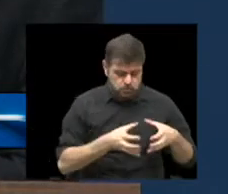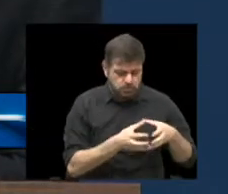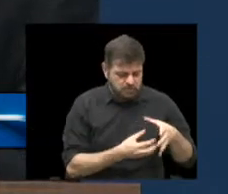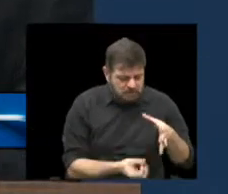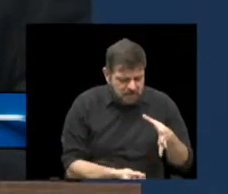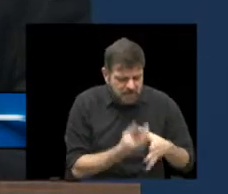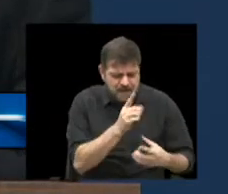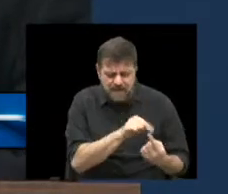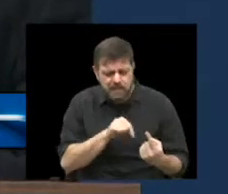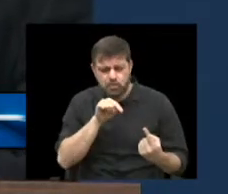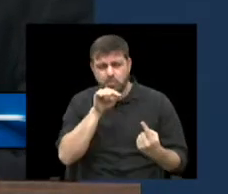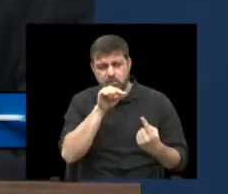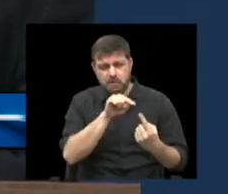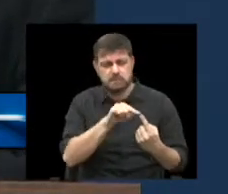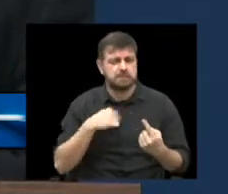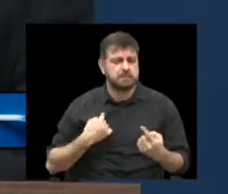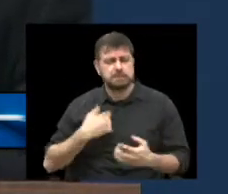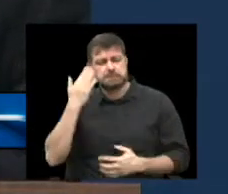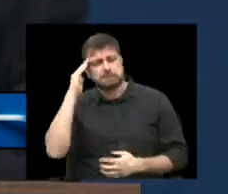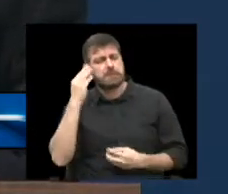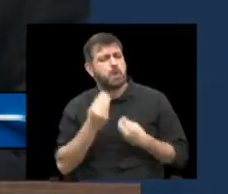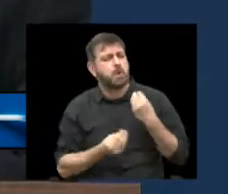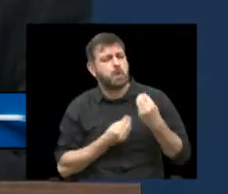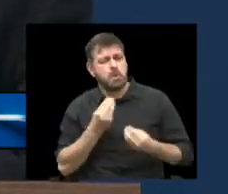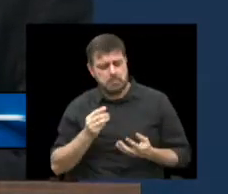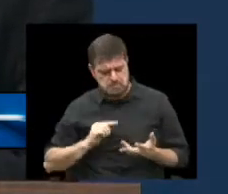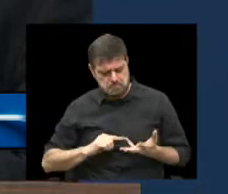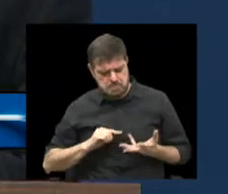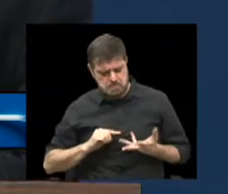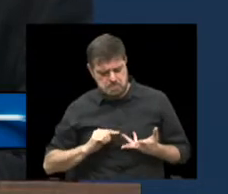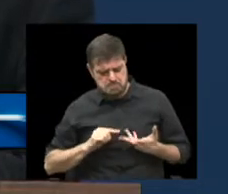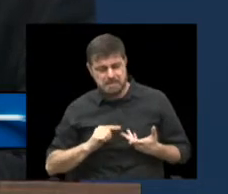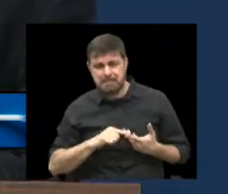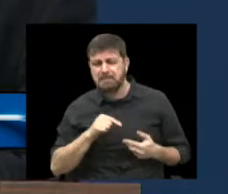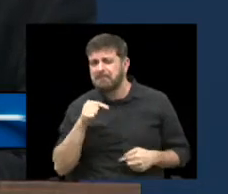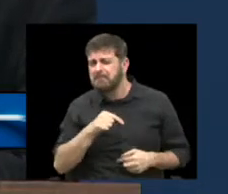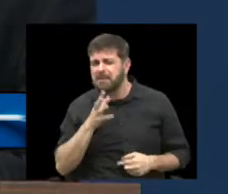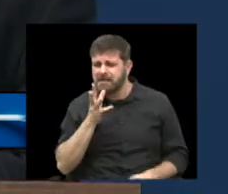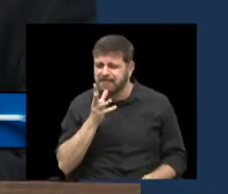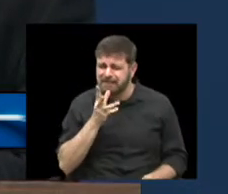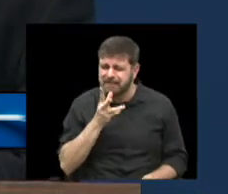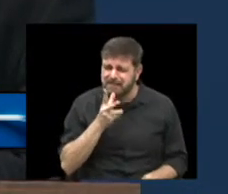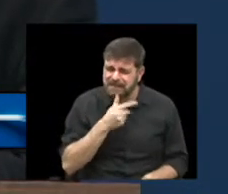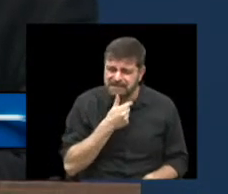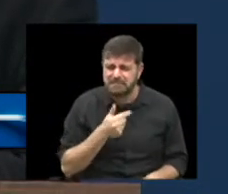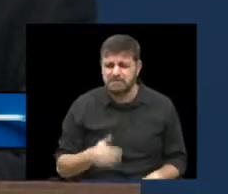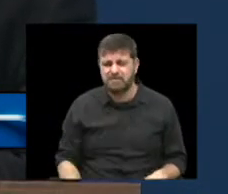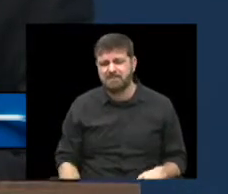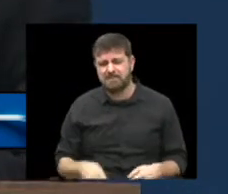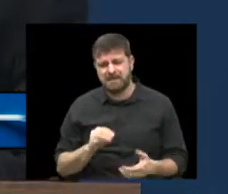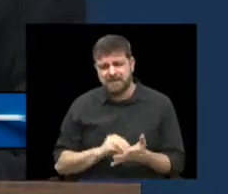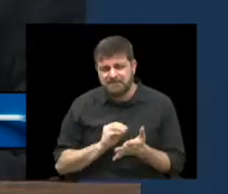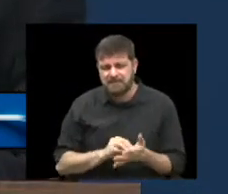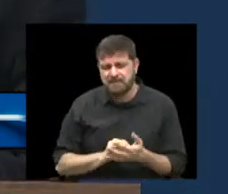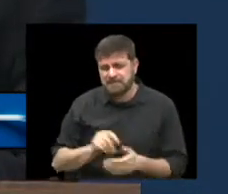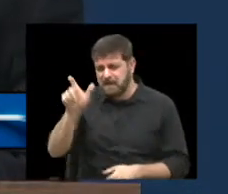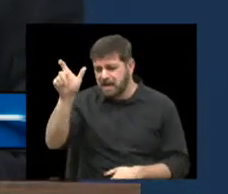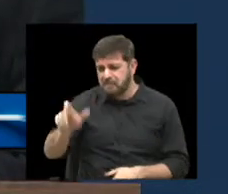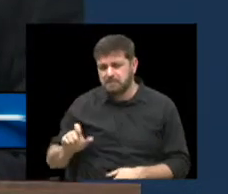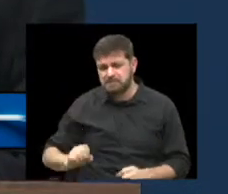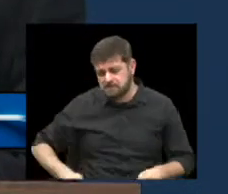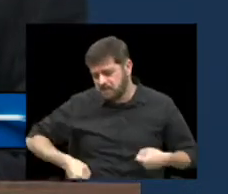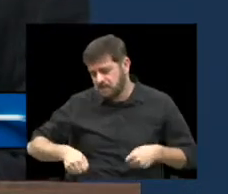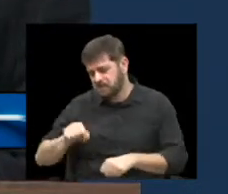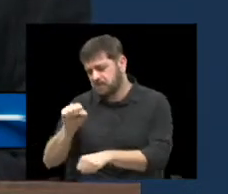para entendermos os motivos da demora, da não assistência de pessoas que